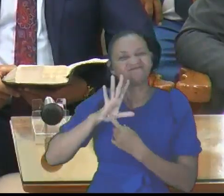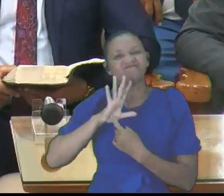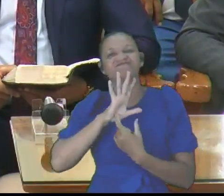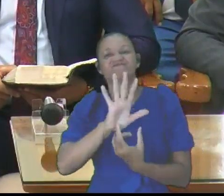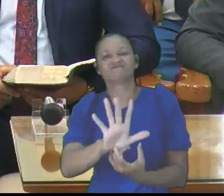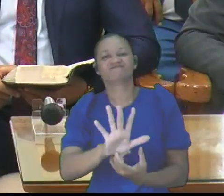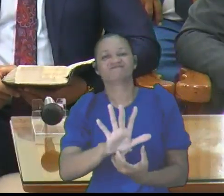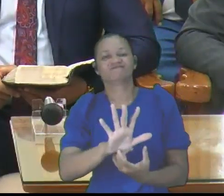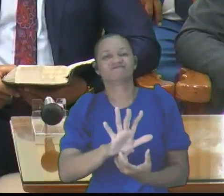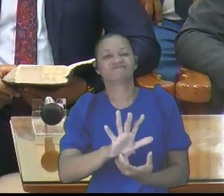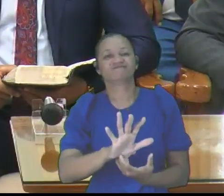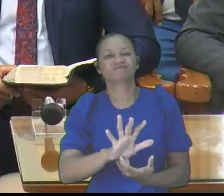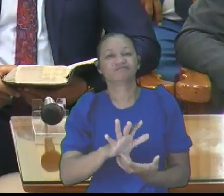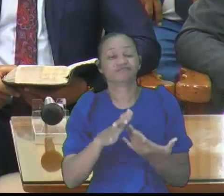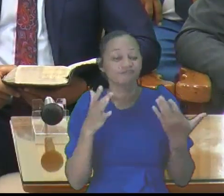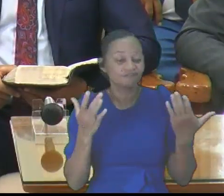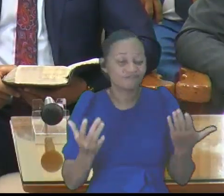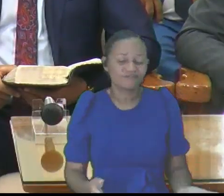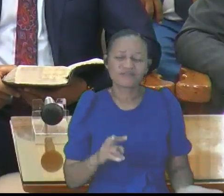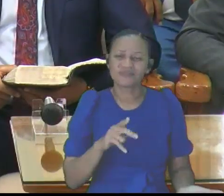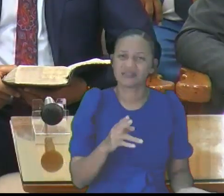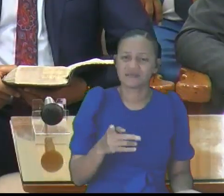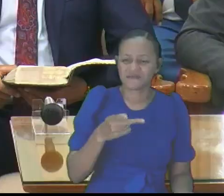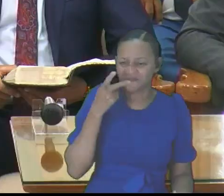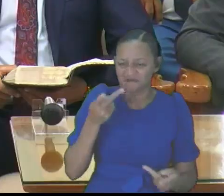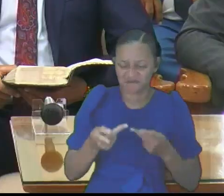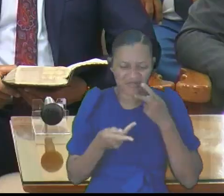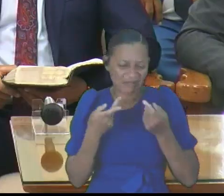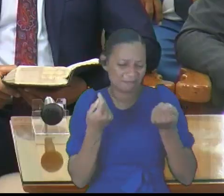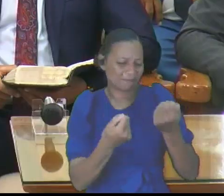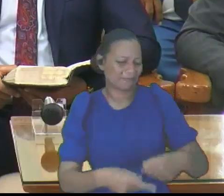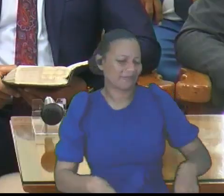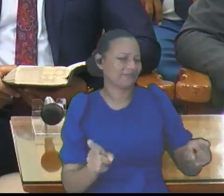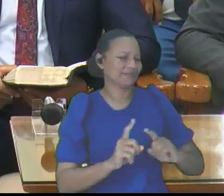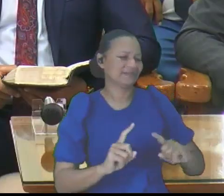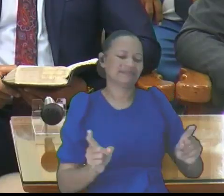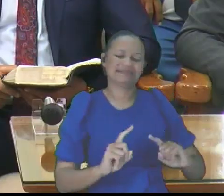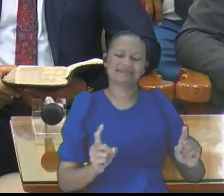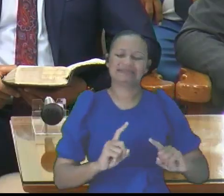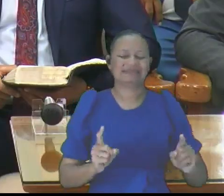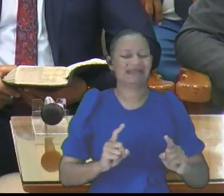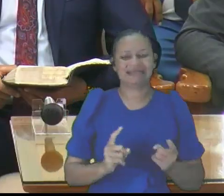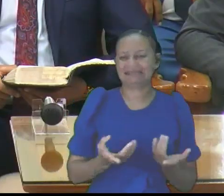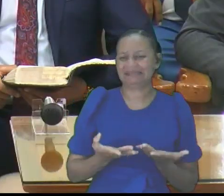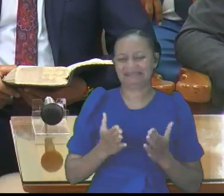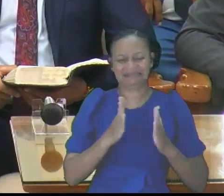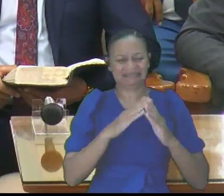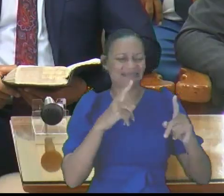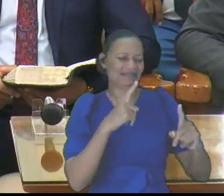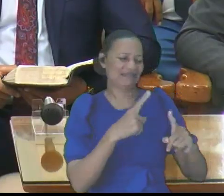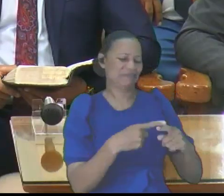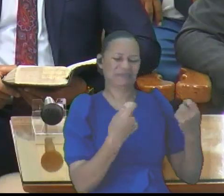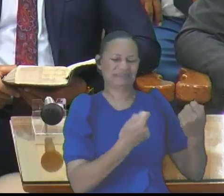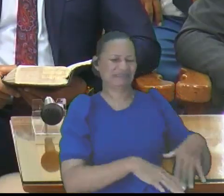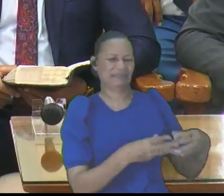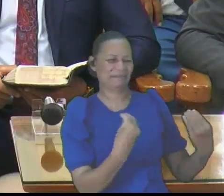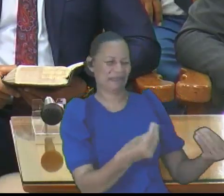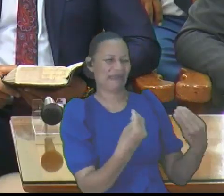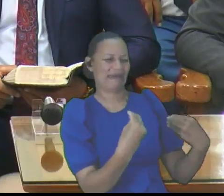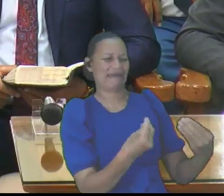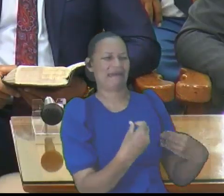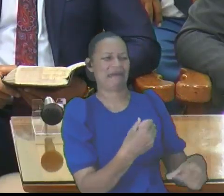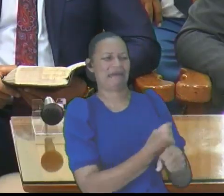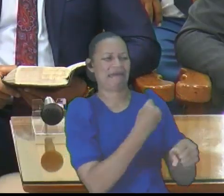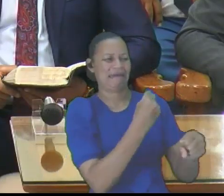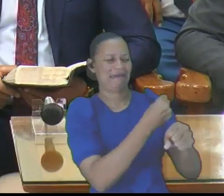manifestava. Então, irmão, dizer que não precisa de templo, dizer que não precisa de estrutura, é uma ignorância